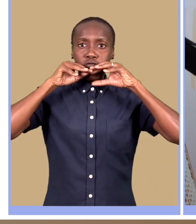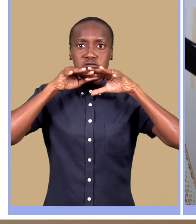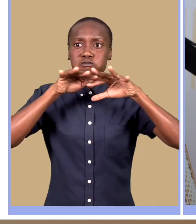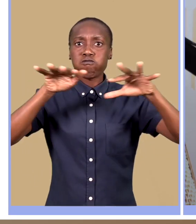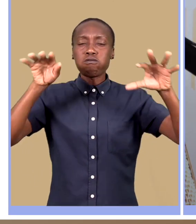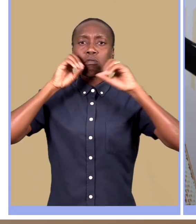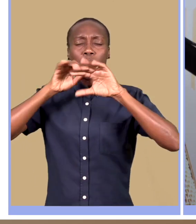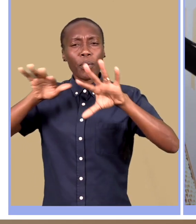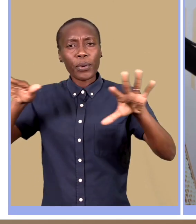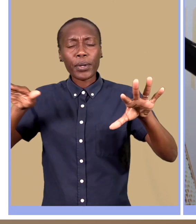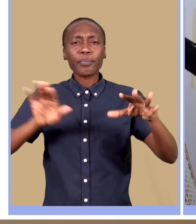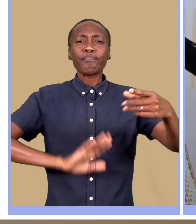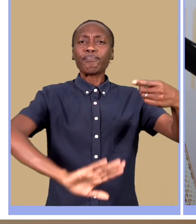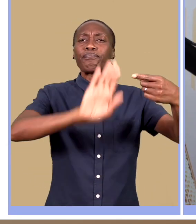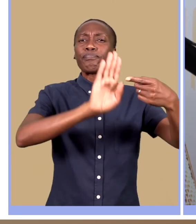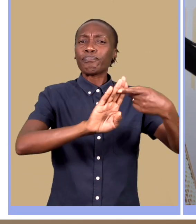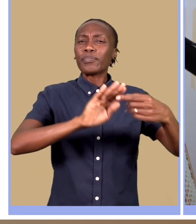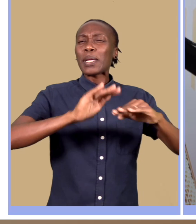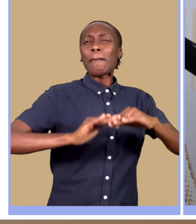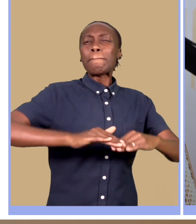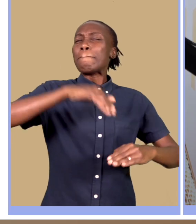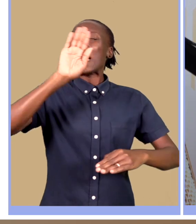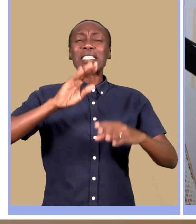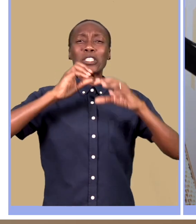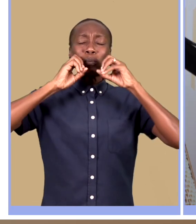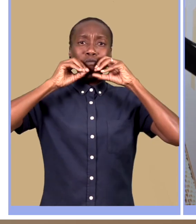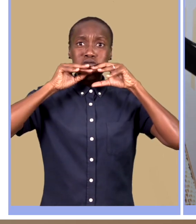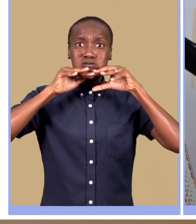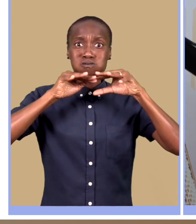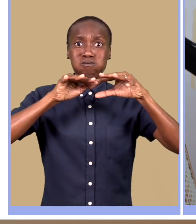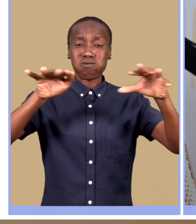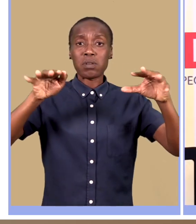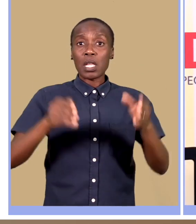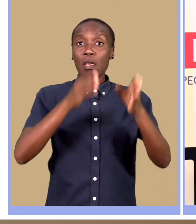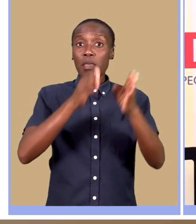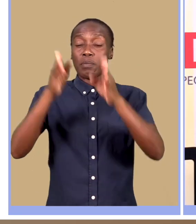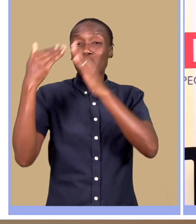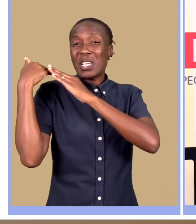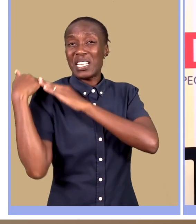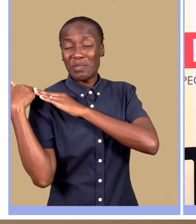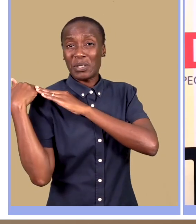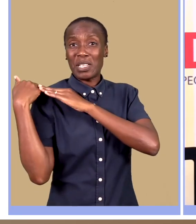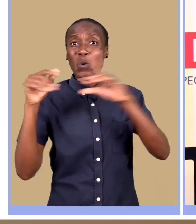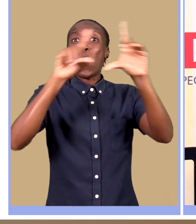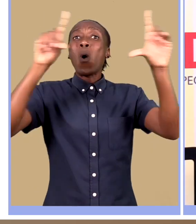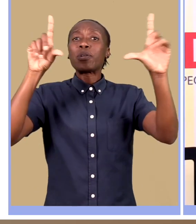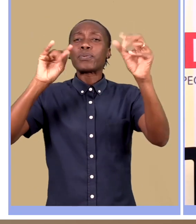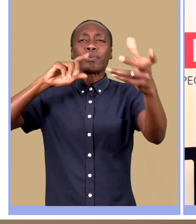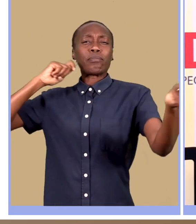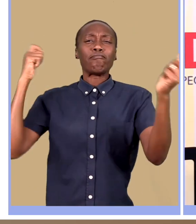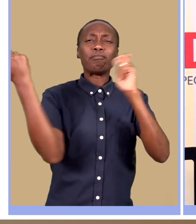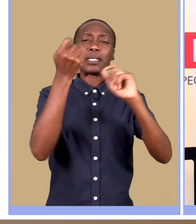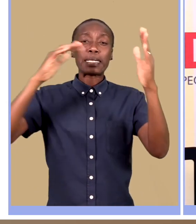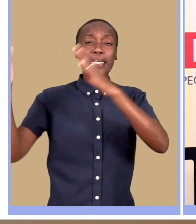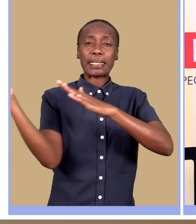se nós formos a reparar, a maioria das publicações de autores moçambicanos sobre mudanças